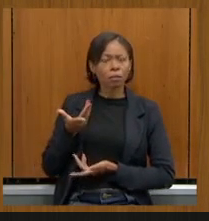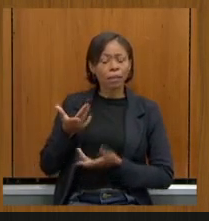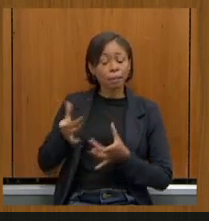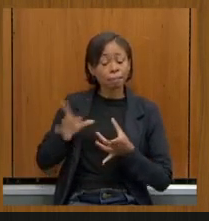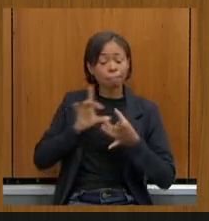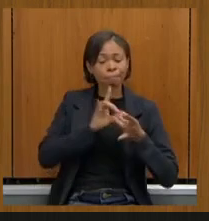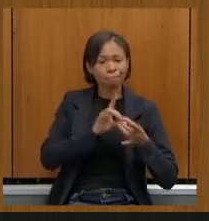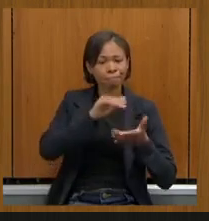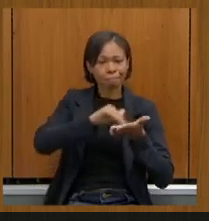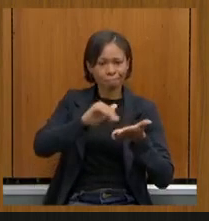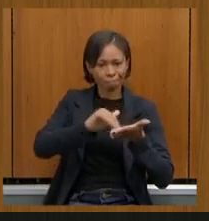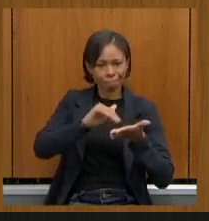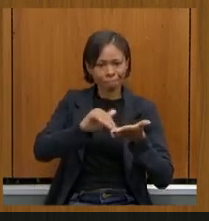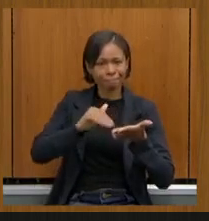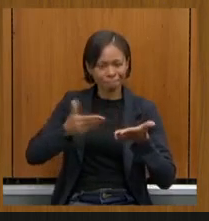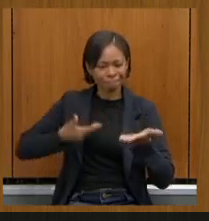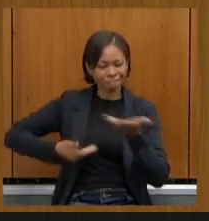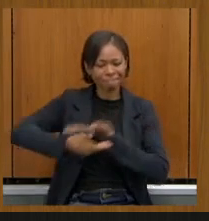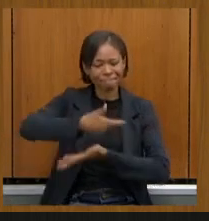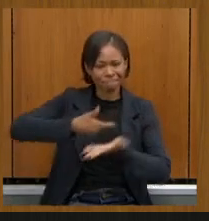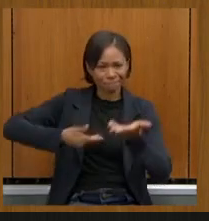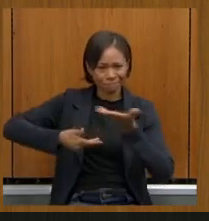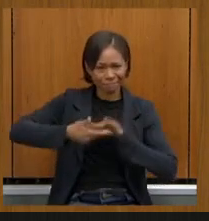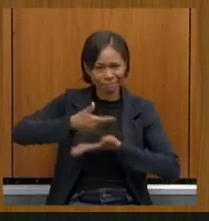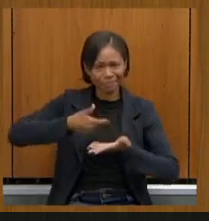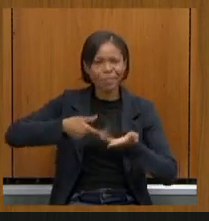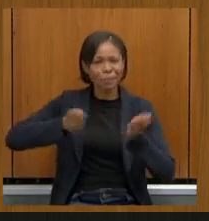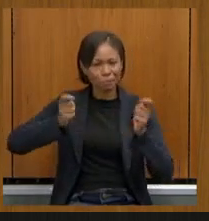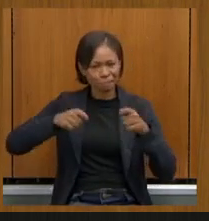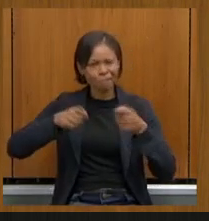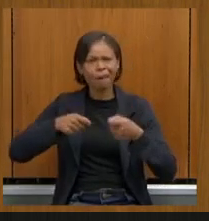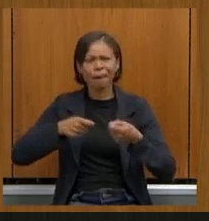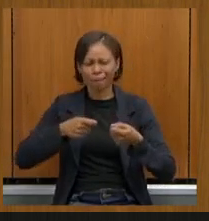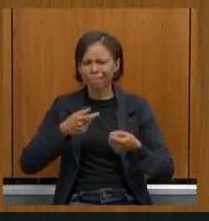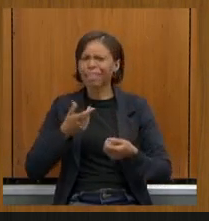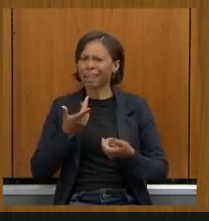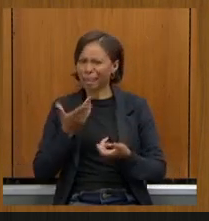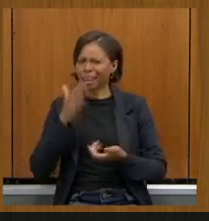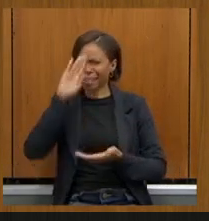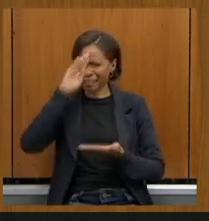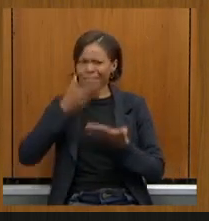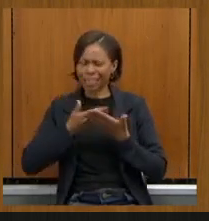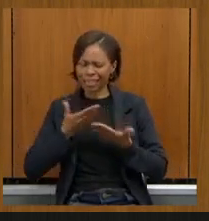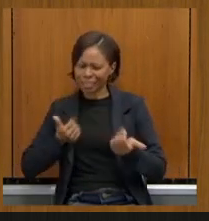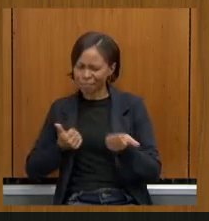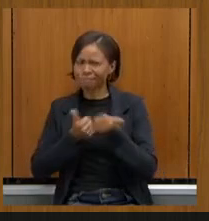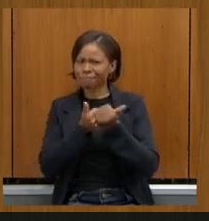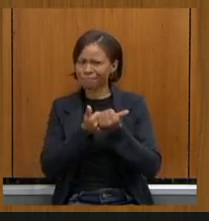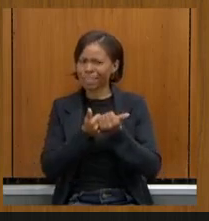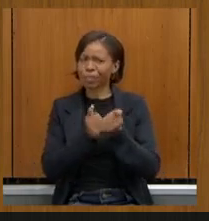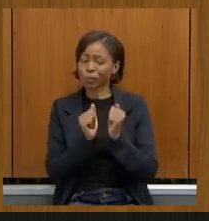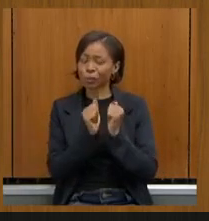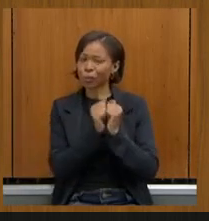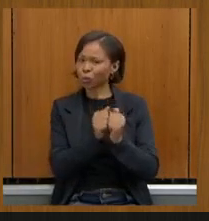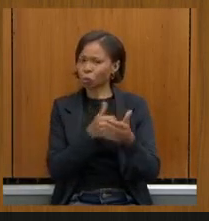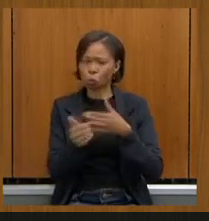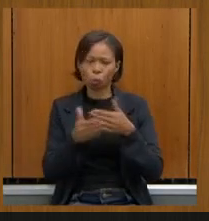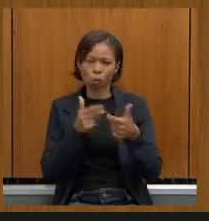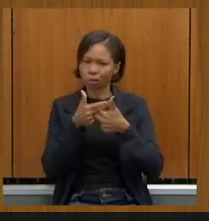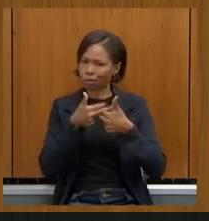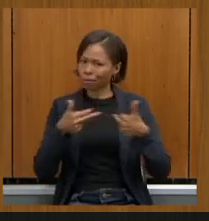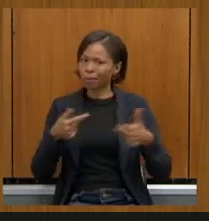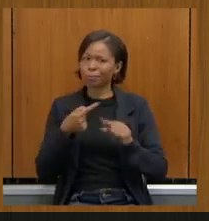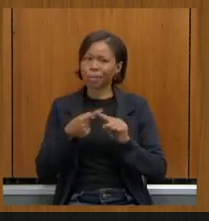a secretaria, então, você pode contar conosco, pode ter certeza que a gente estará ao seu lado para que deve é, porque a gente